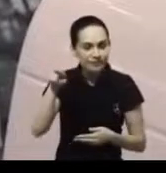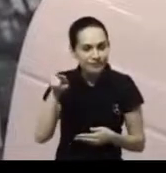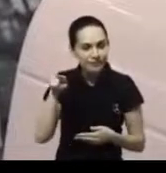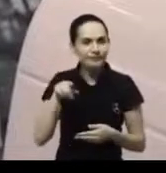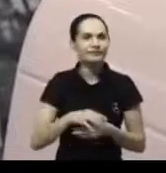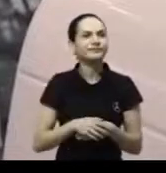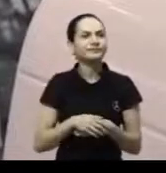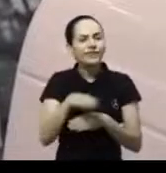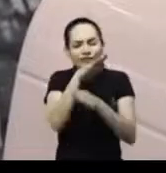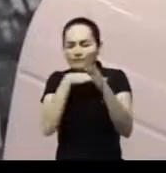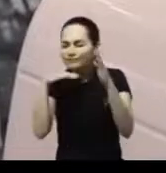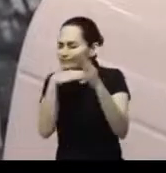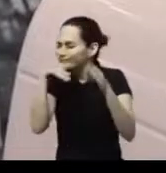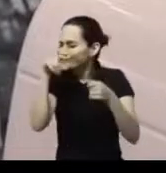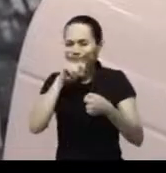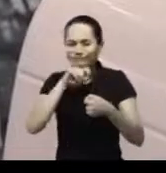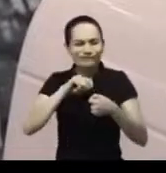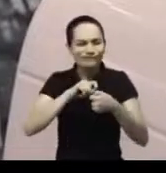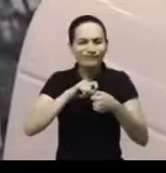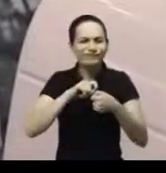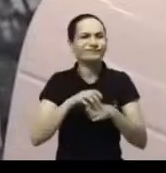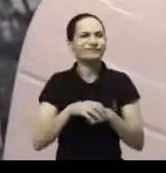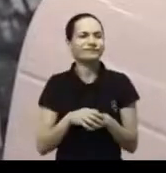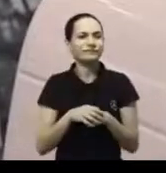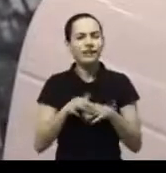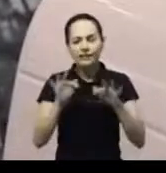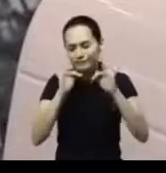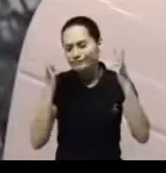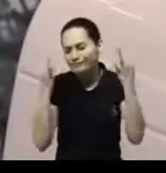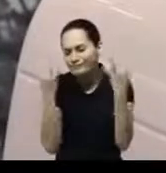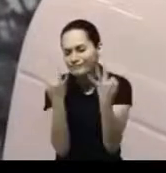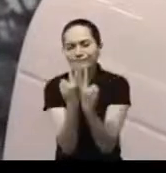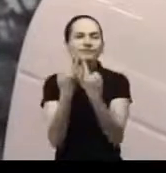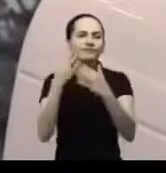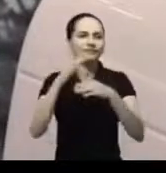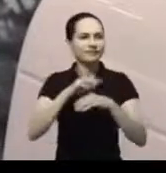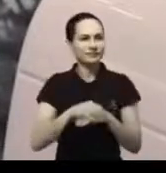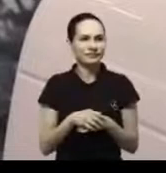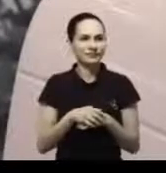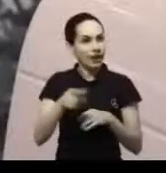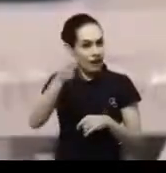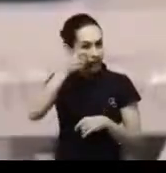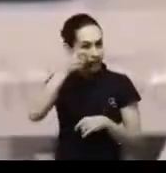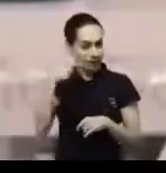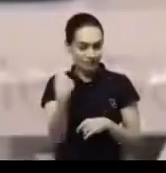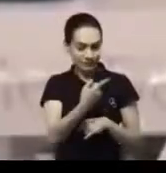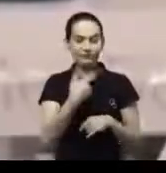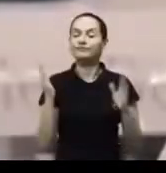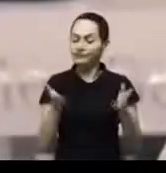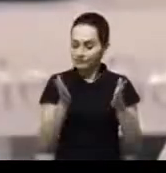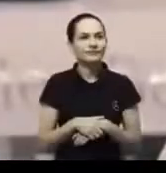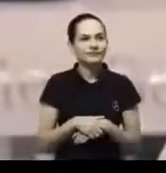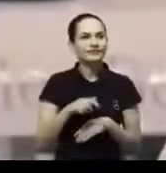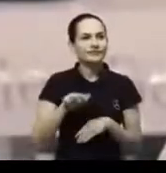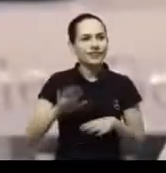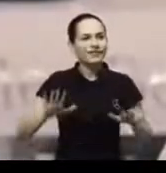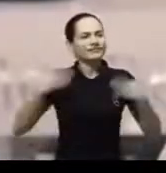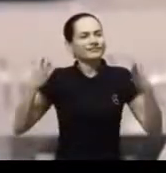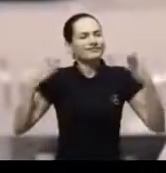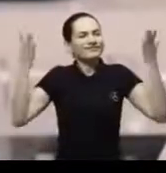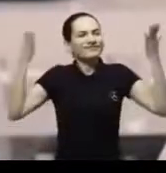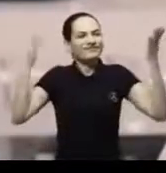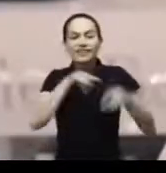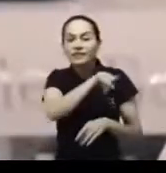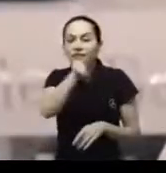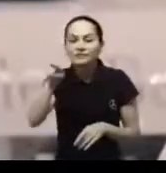tudo que fazem falta da nossa família e que está nos assistindo essa homenagem